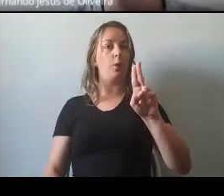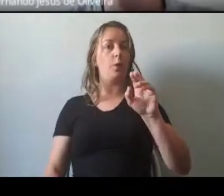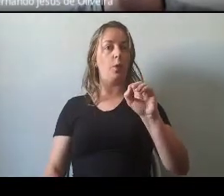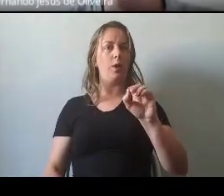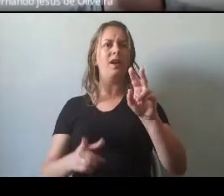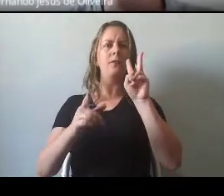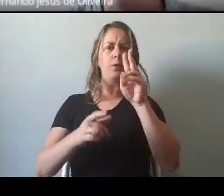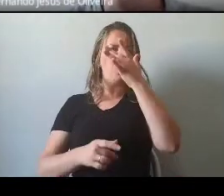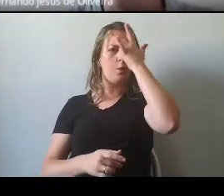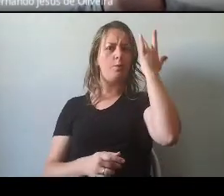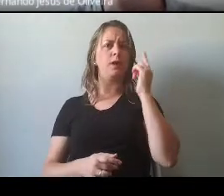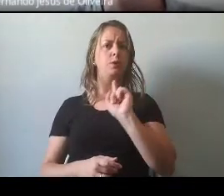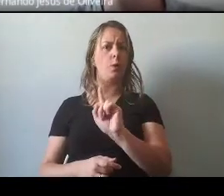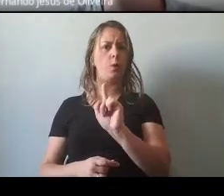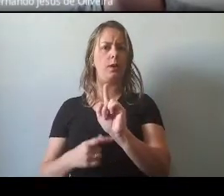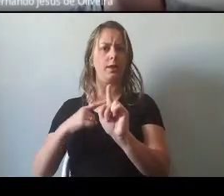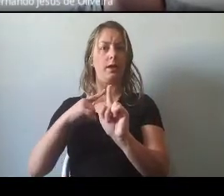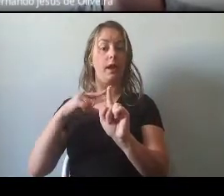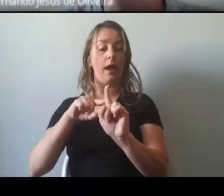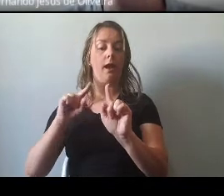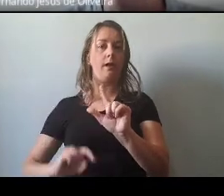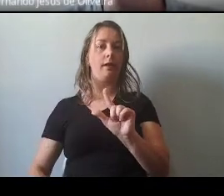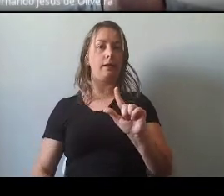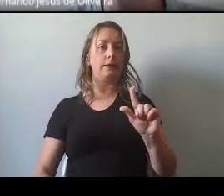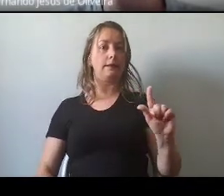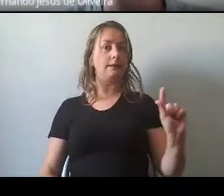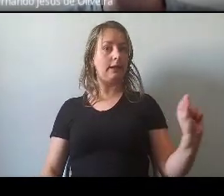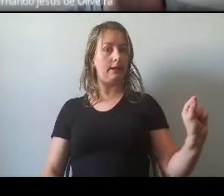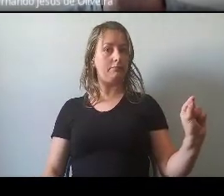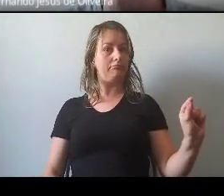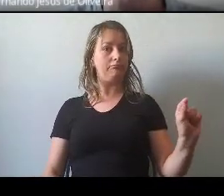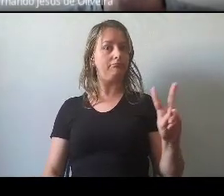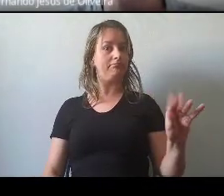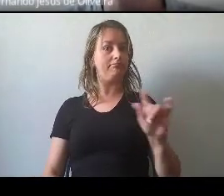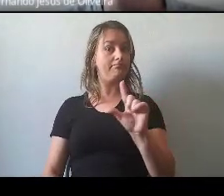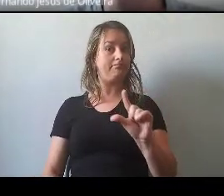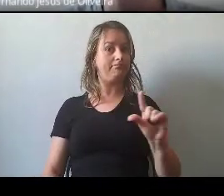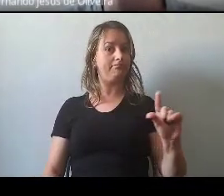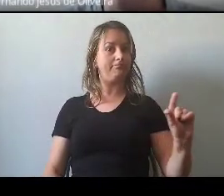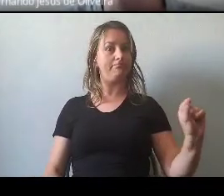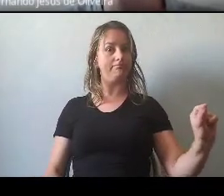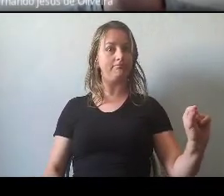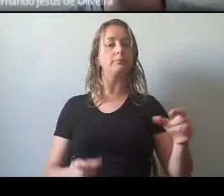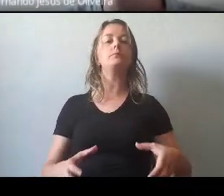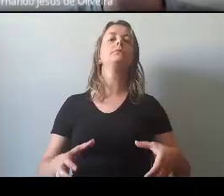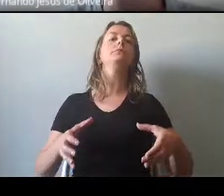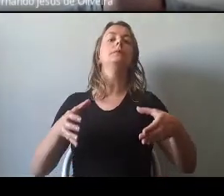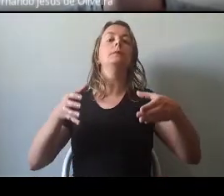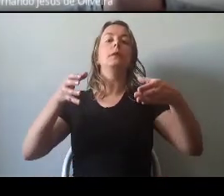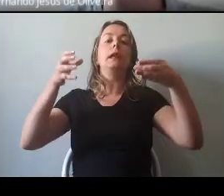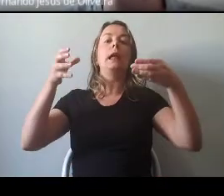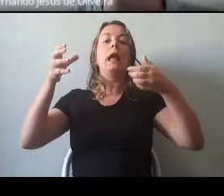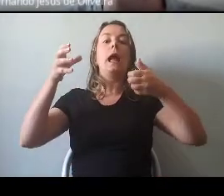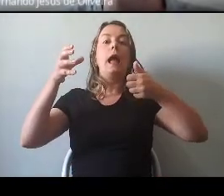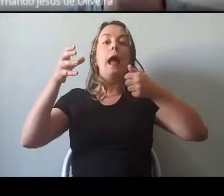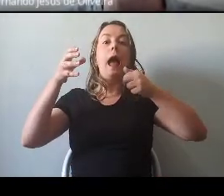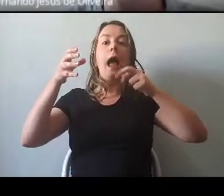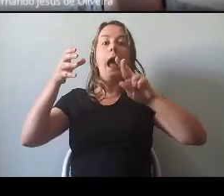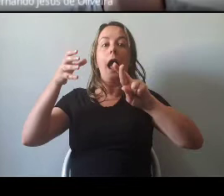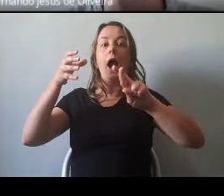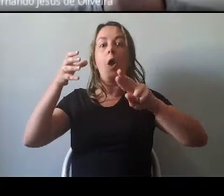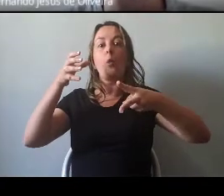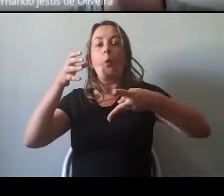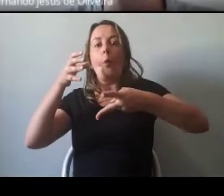dali e eles vão fechar essa câmara totalmente, tá? Extrair o ar lá de